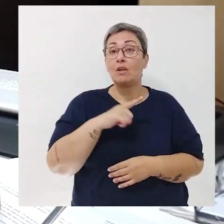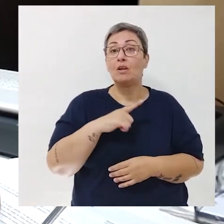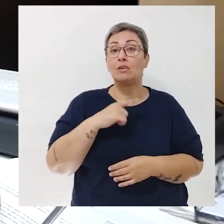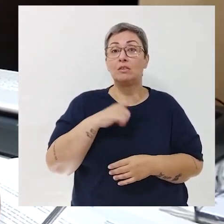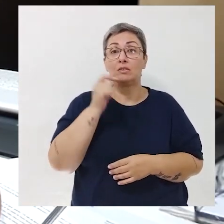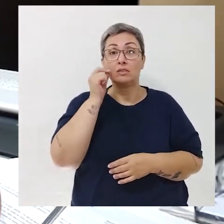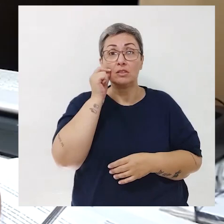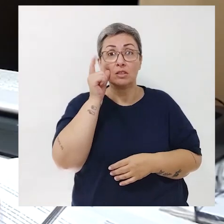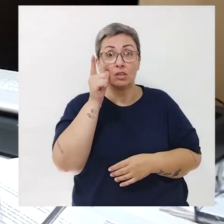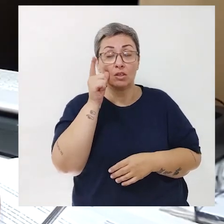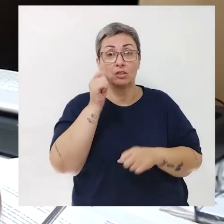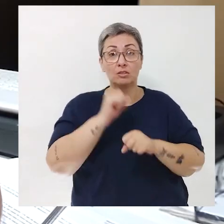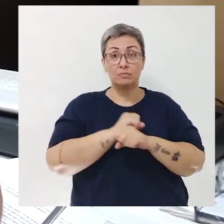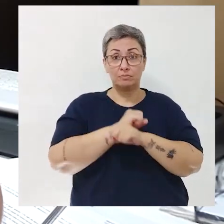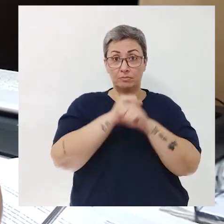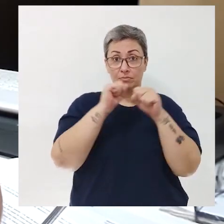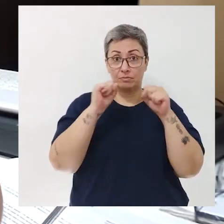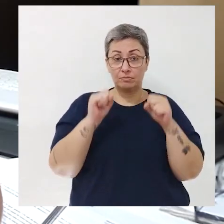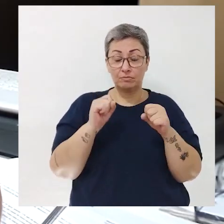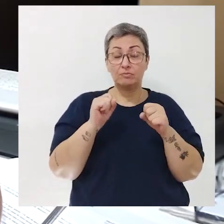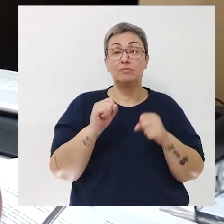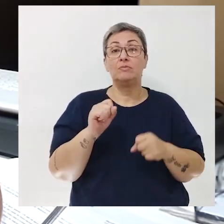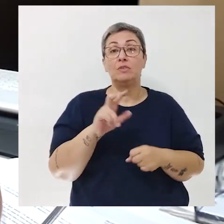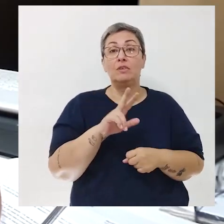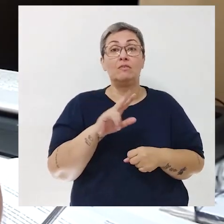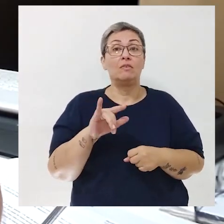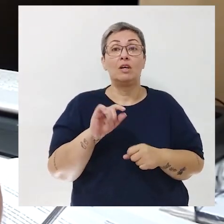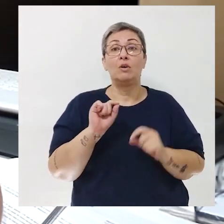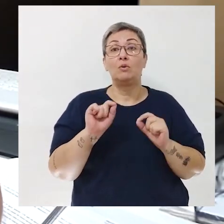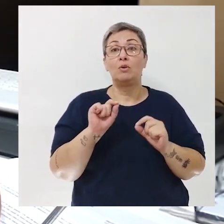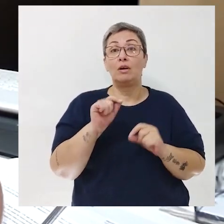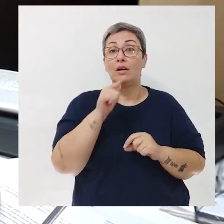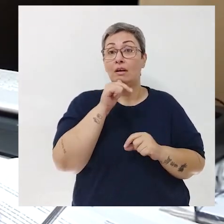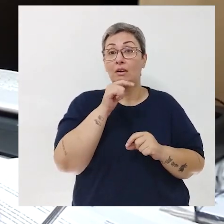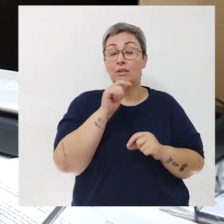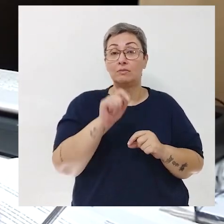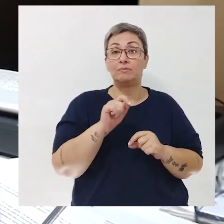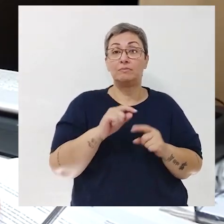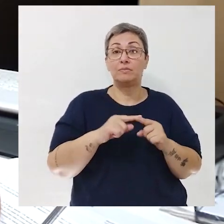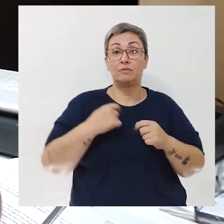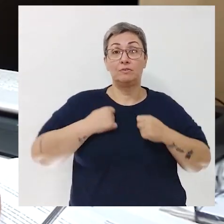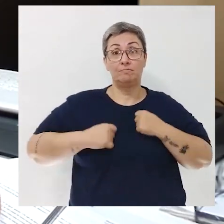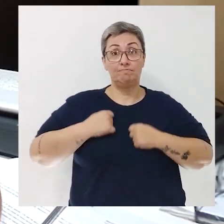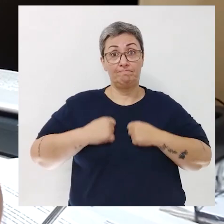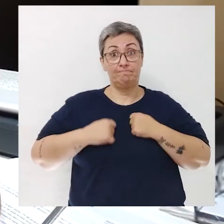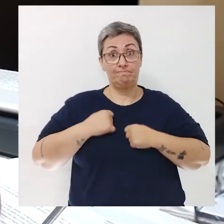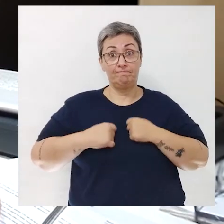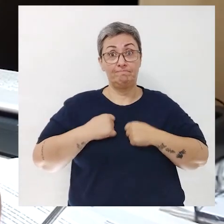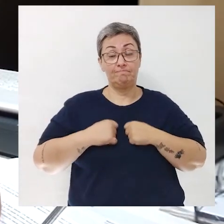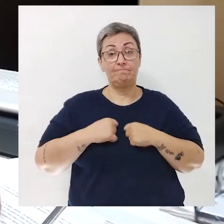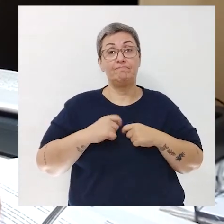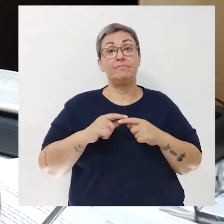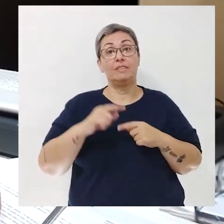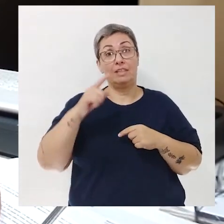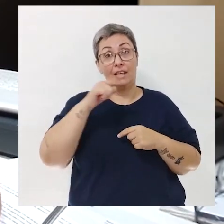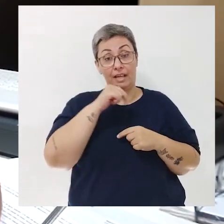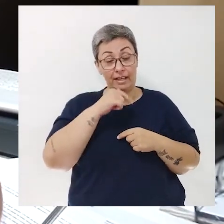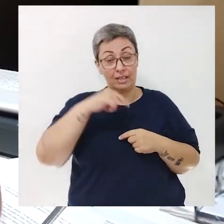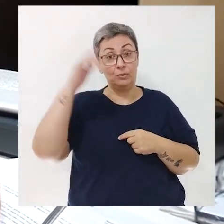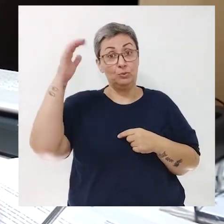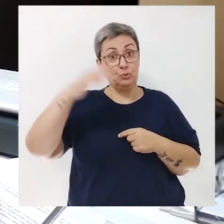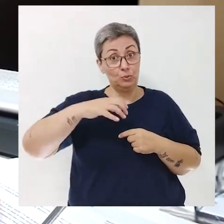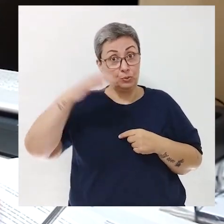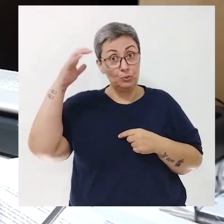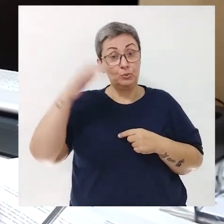você acorda de manhã, aí aonde você usa água? Você toma um banho, né? Aí vai